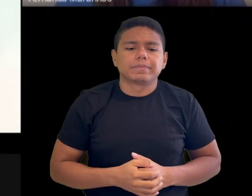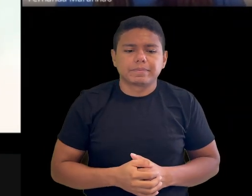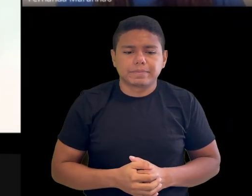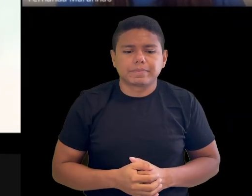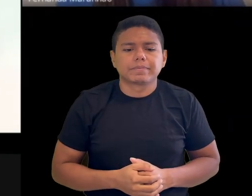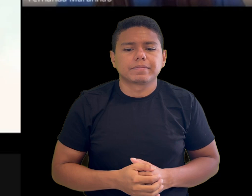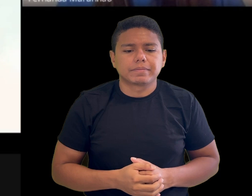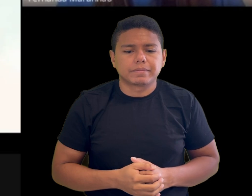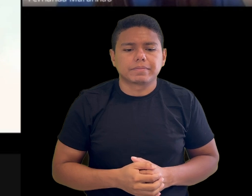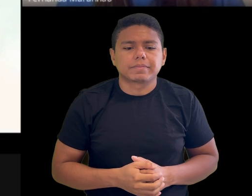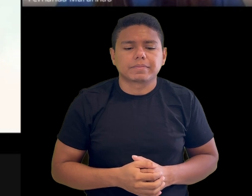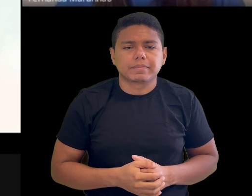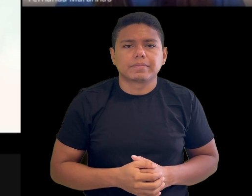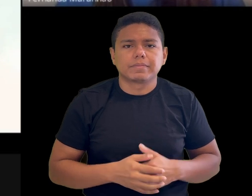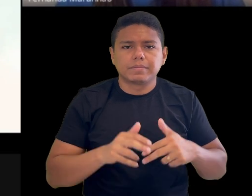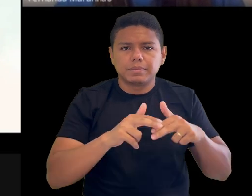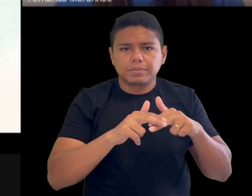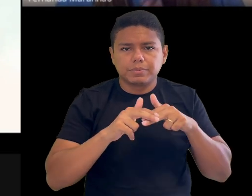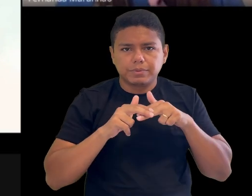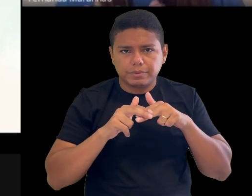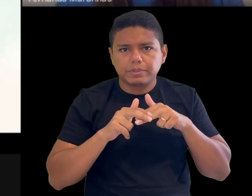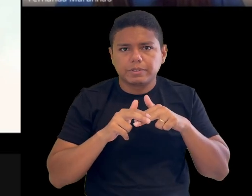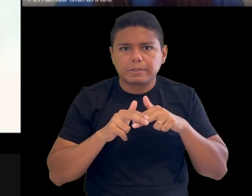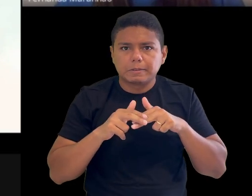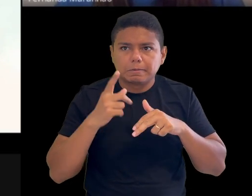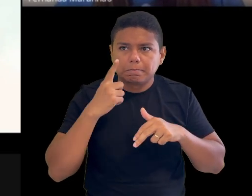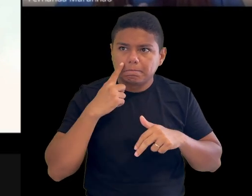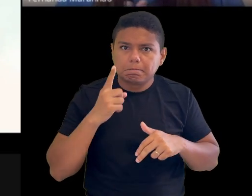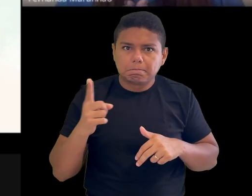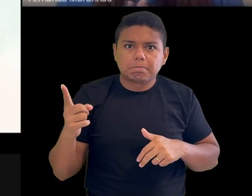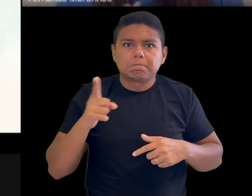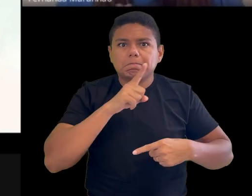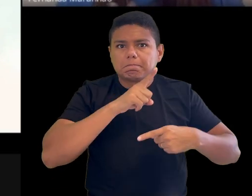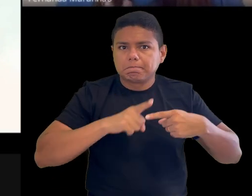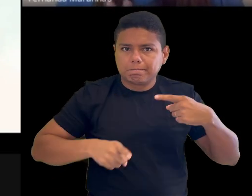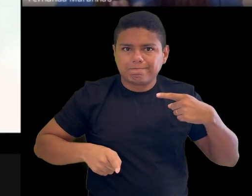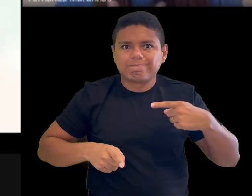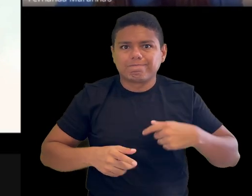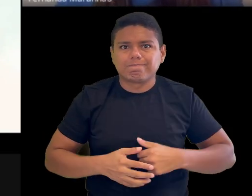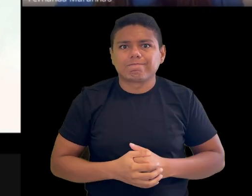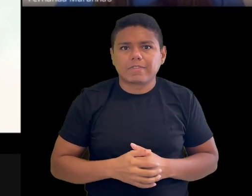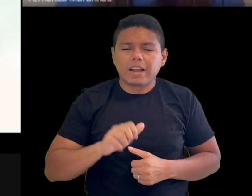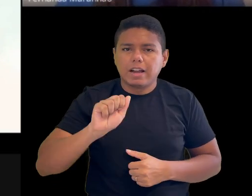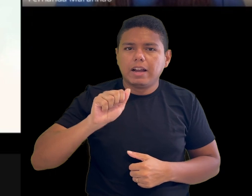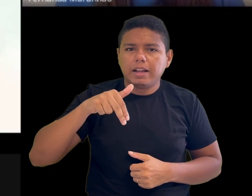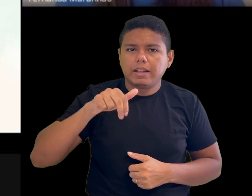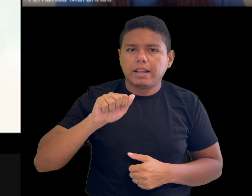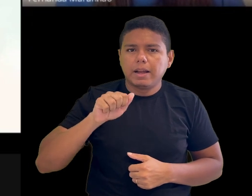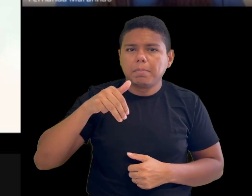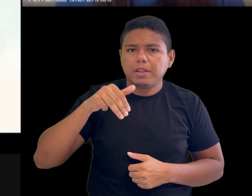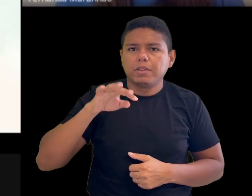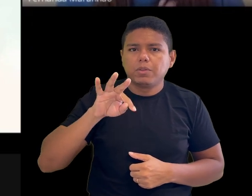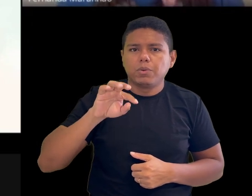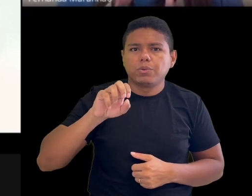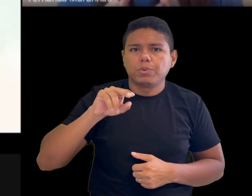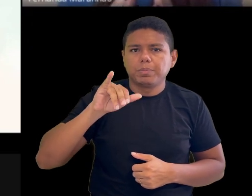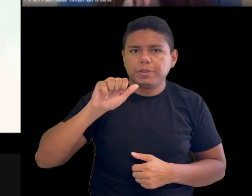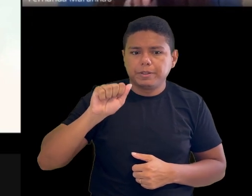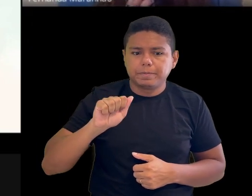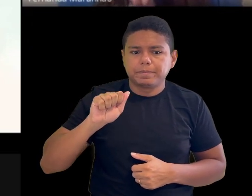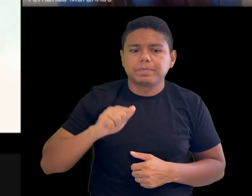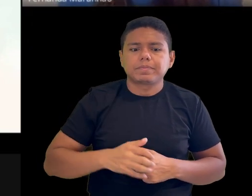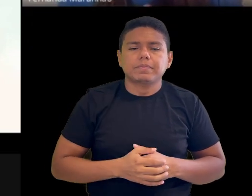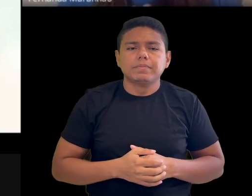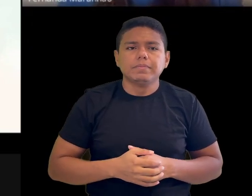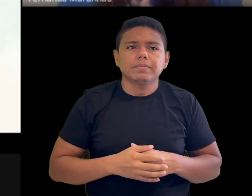proscrita, não é, a amniotomia. Então, a vasa prévia, é preciso dar o seu diagnóstico durante o pré-natal, para que não se